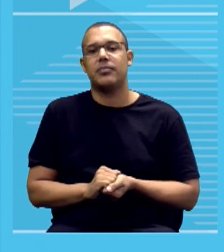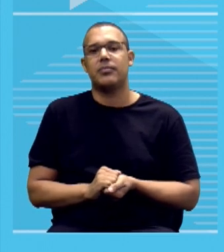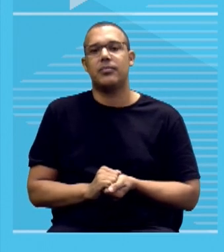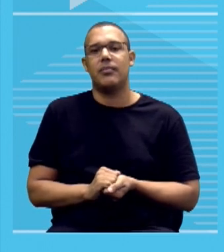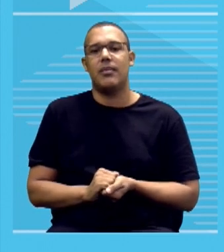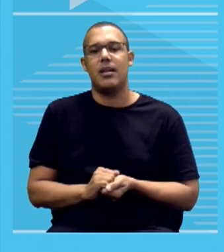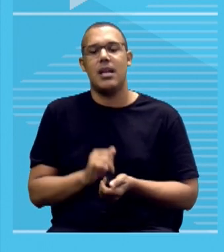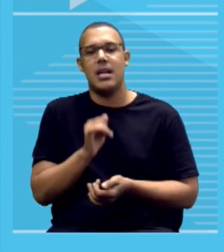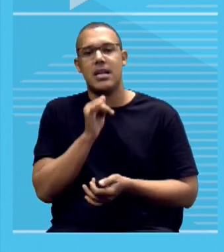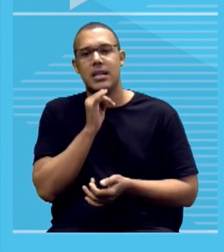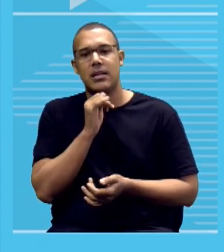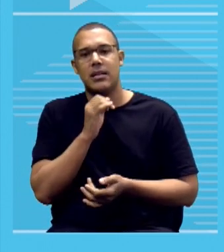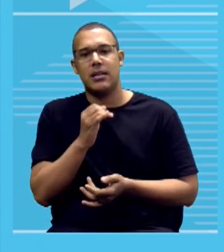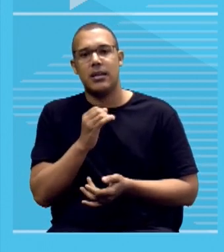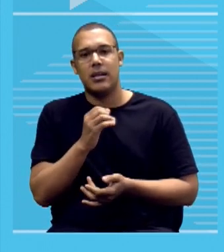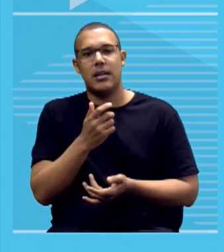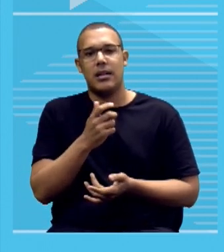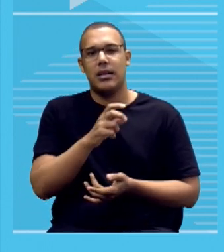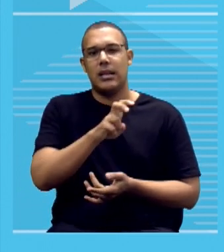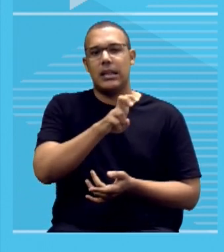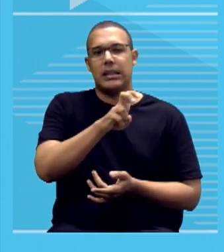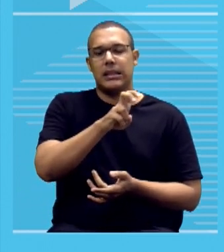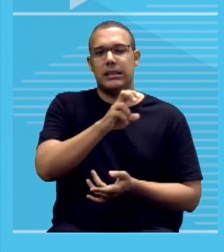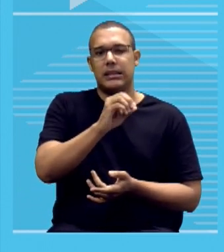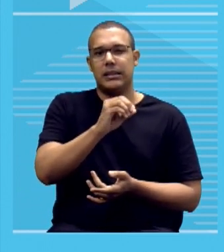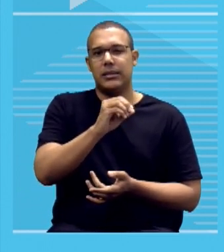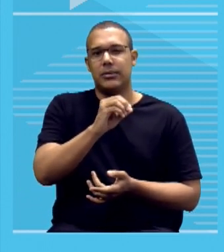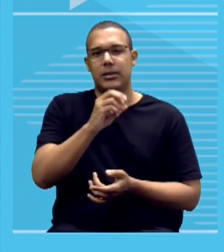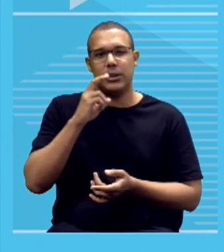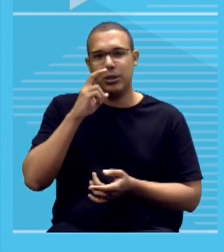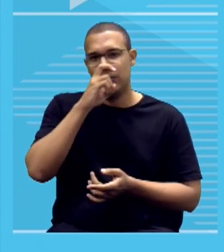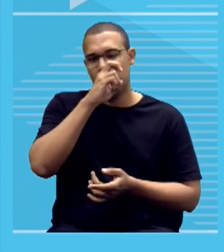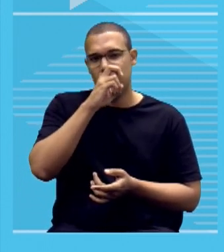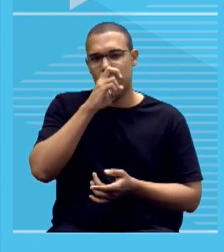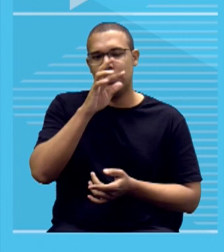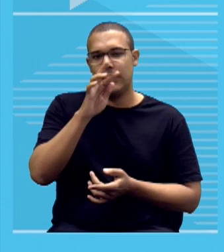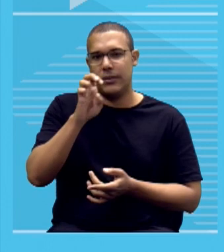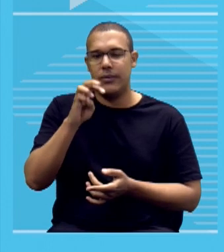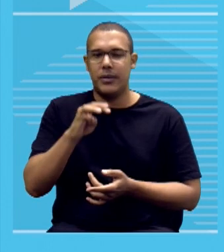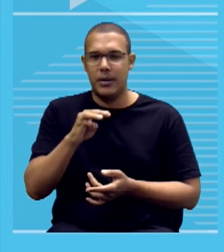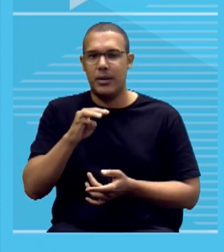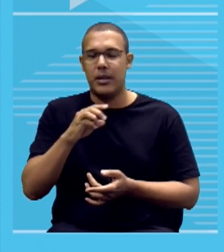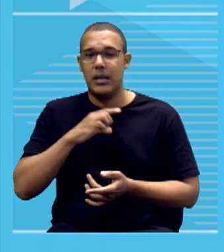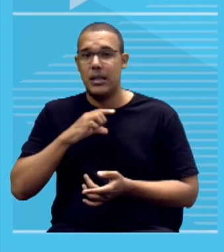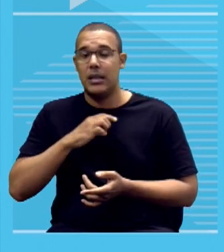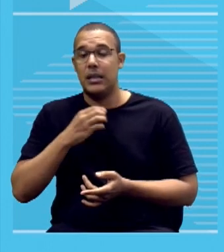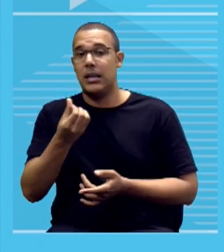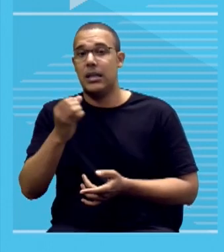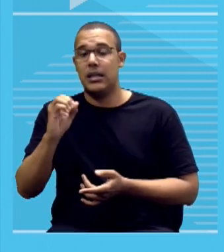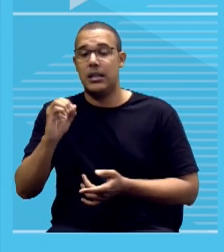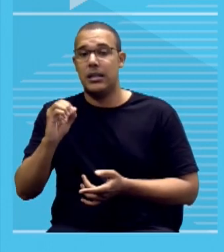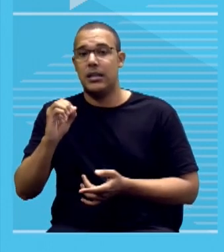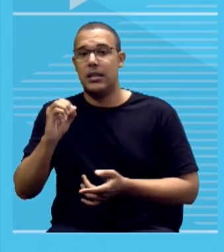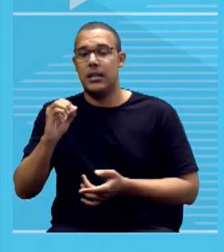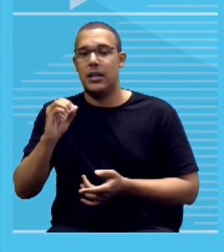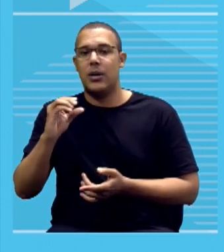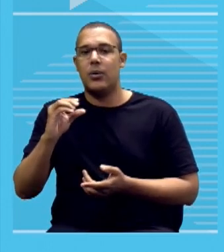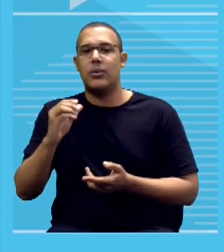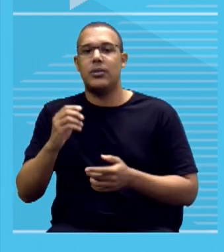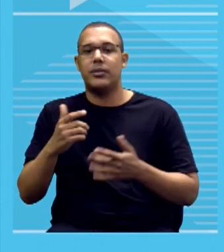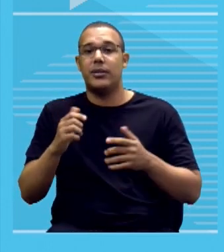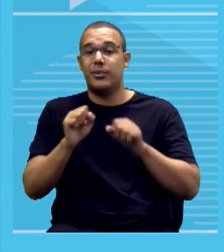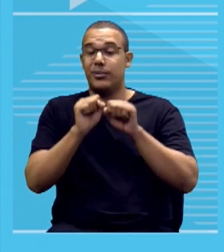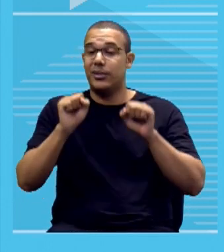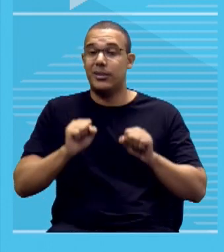você recebe 50 de força eletromotriz e tem 60 de força contra a eletromotriz, aquele sistema